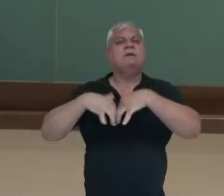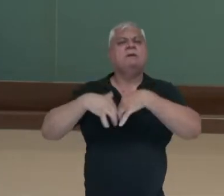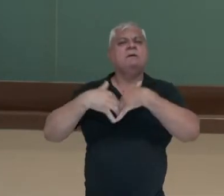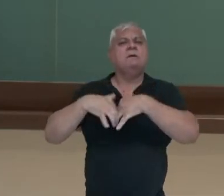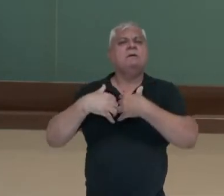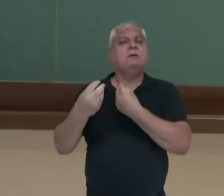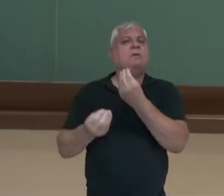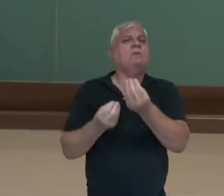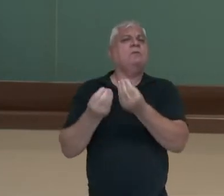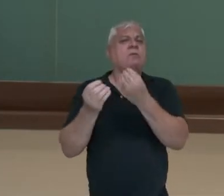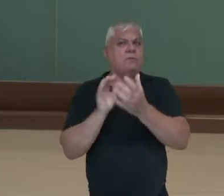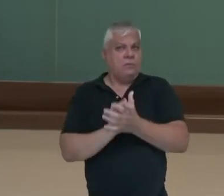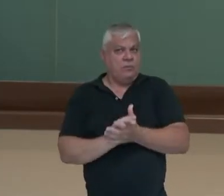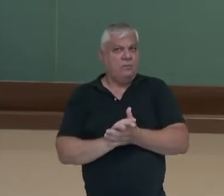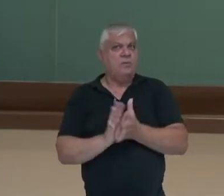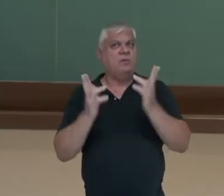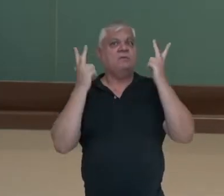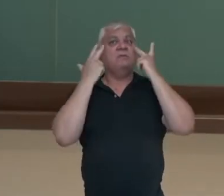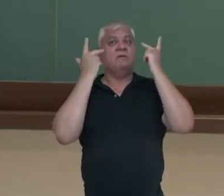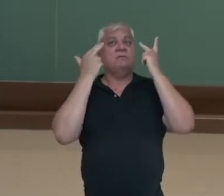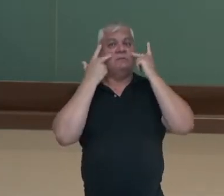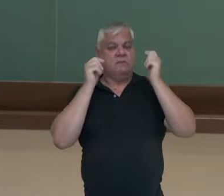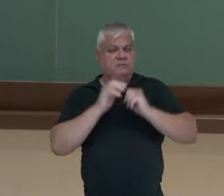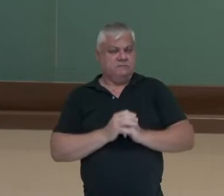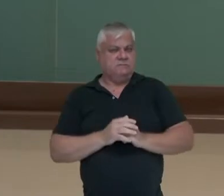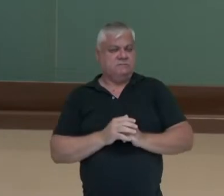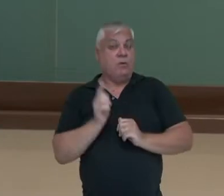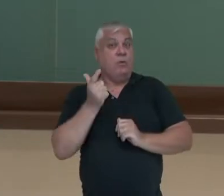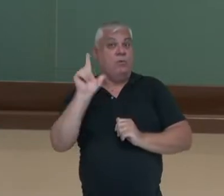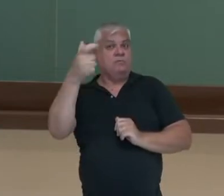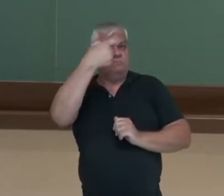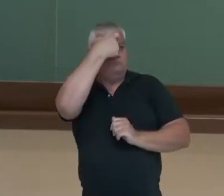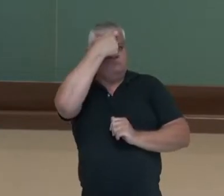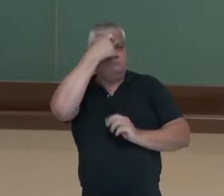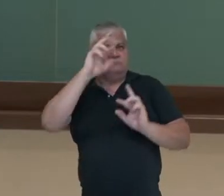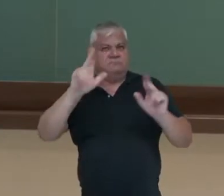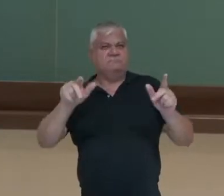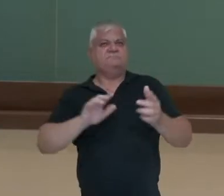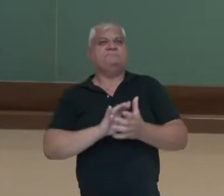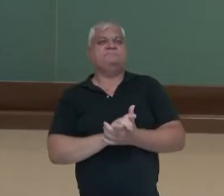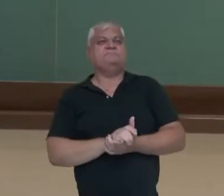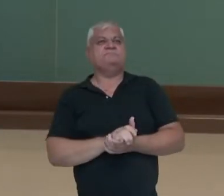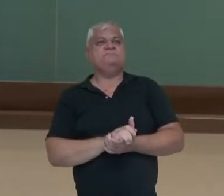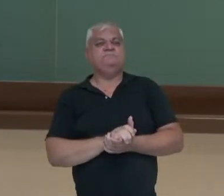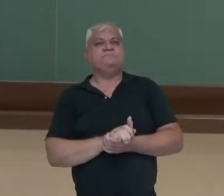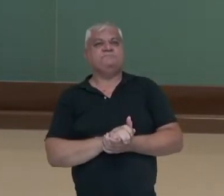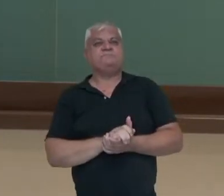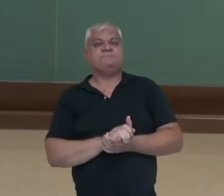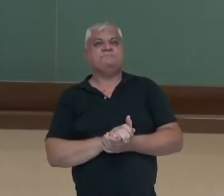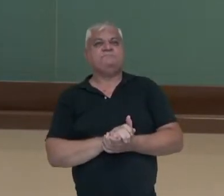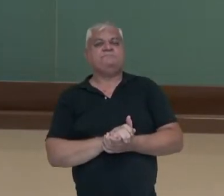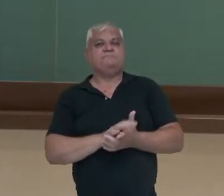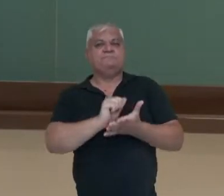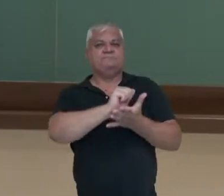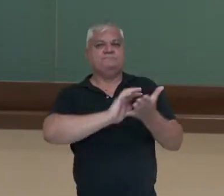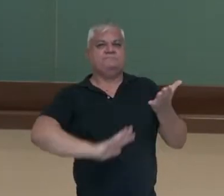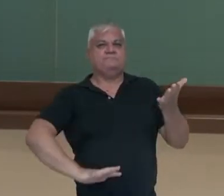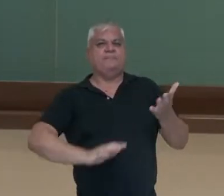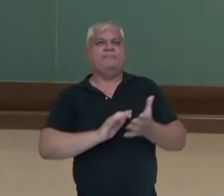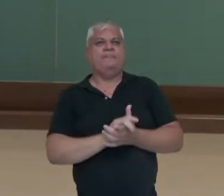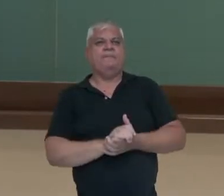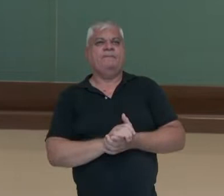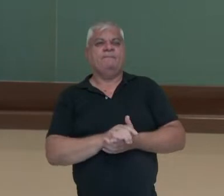racionalização, através da natureza. Veja como é outra forma de pensar. Vamos para uma atividade aqui.